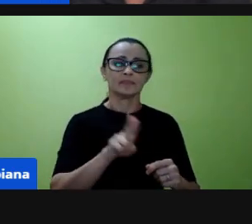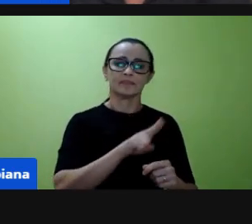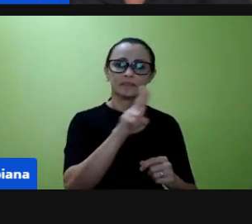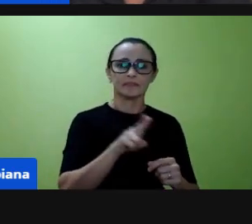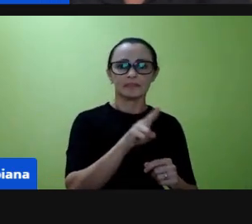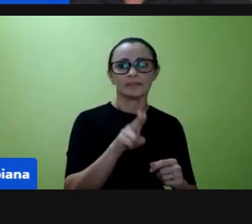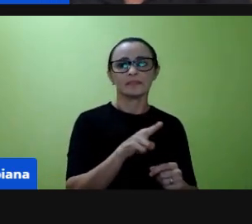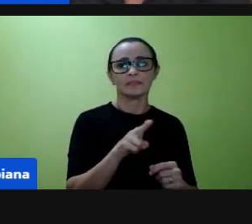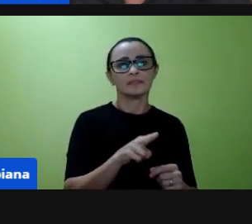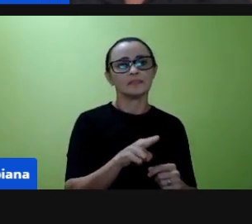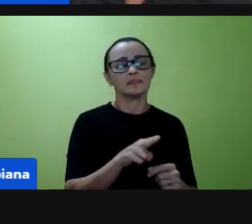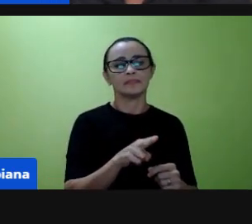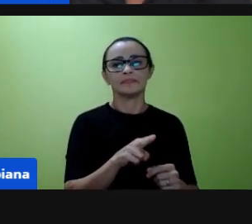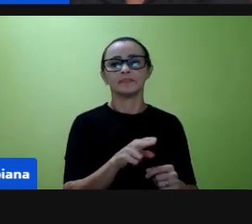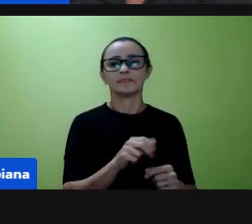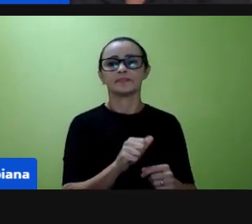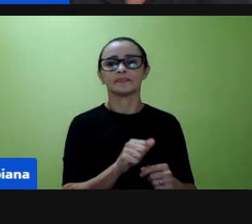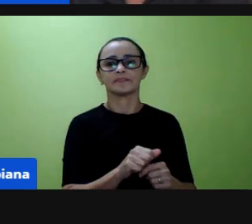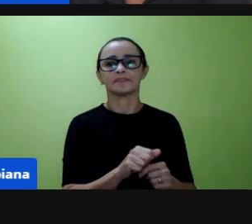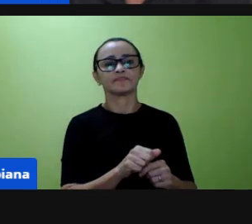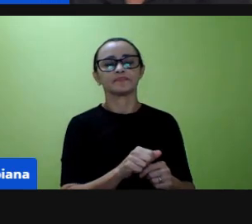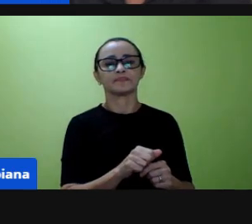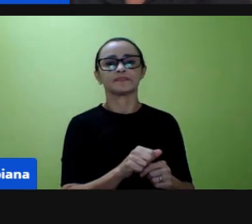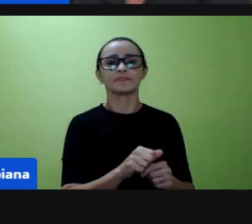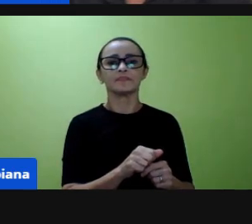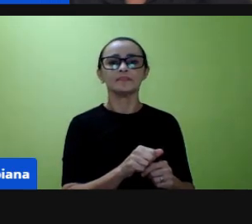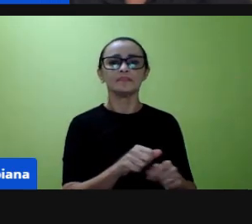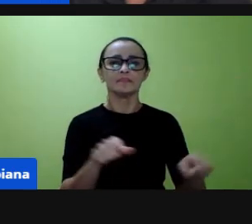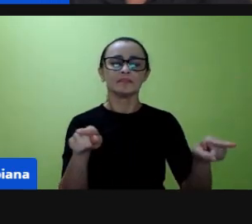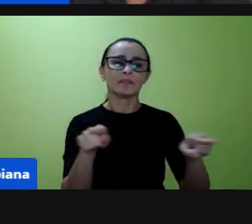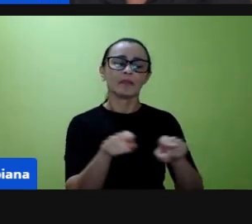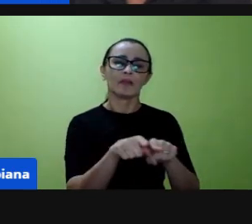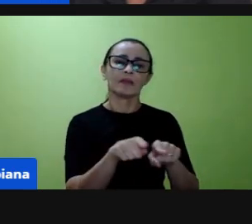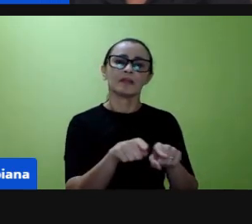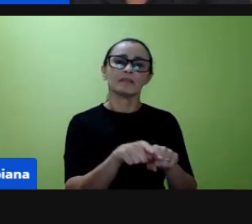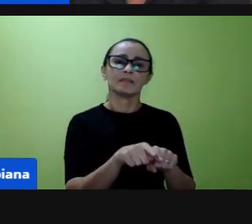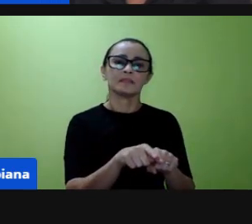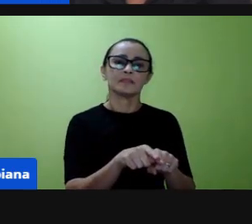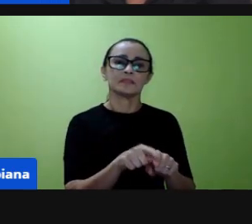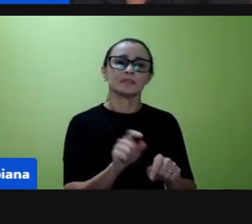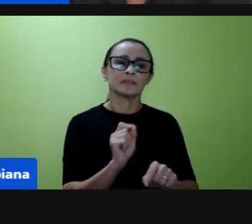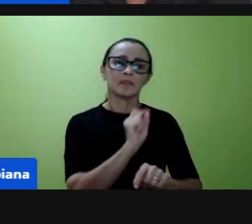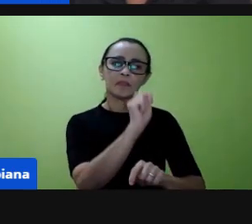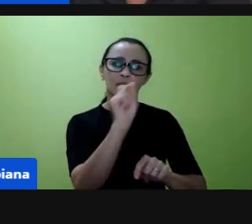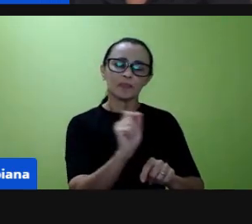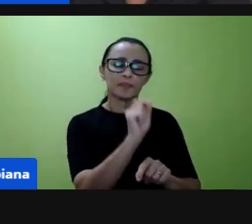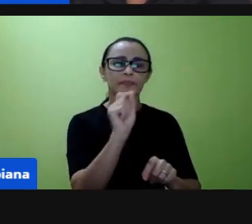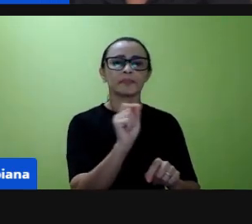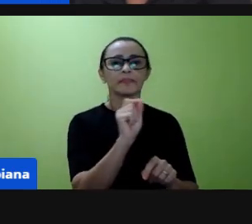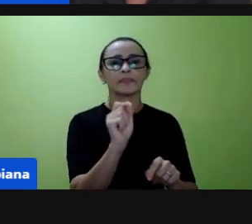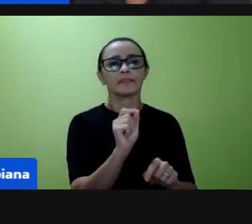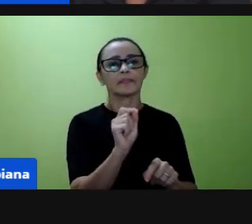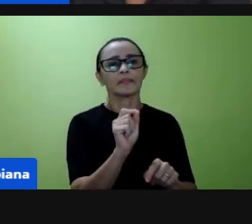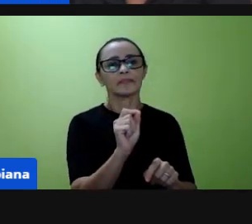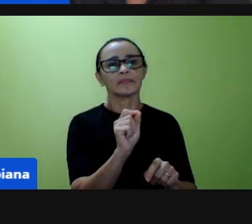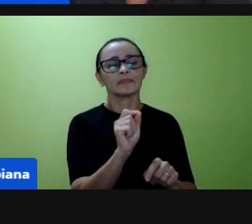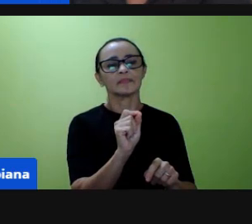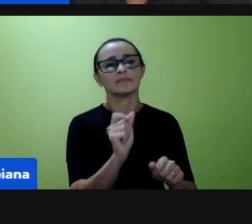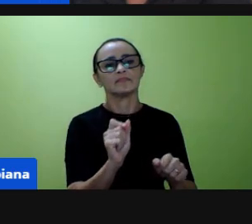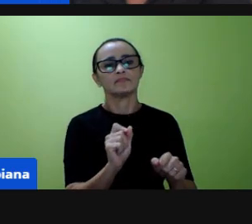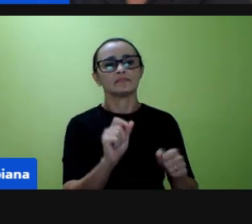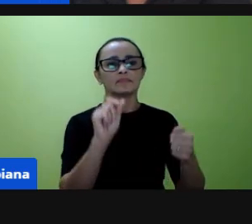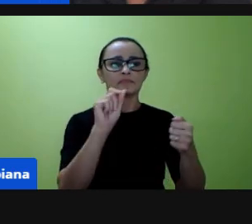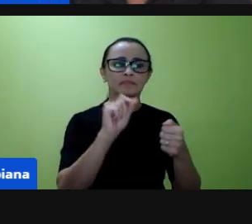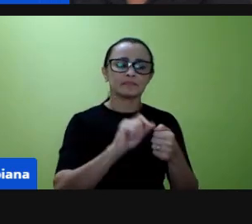bem forte nessa nosso diálogo é a questão de produção, né? O tempo todo, tanto o Jorge